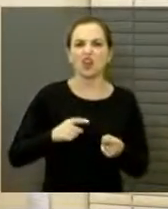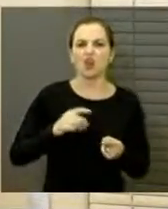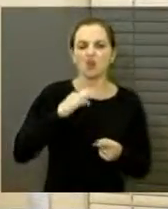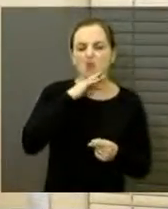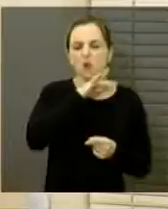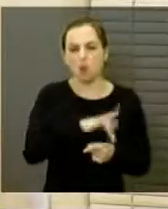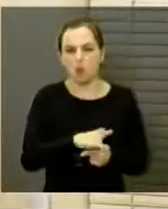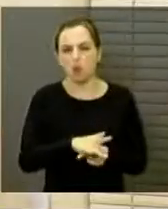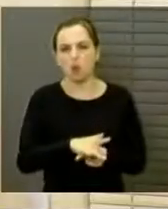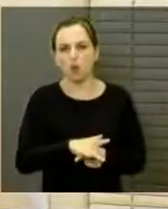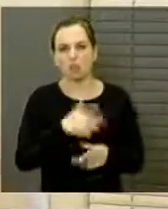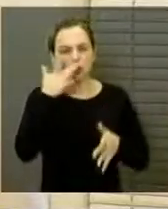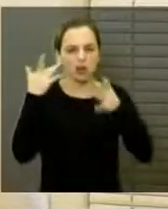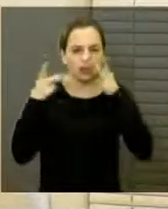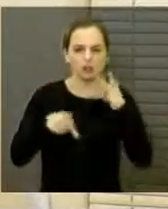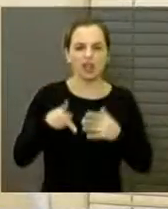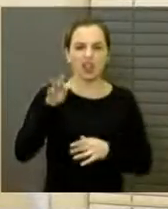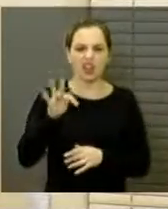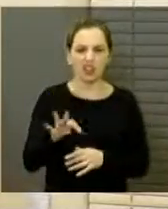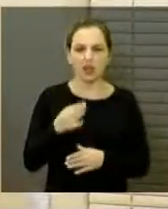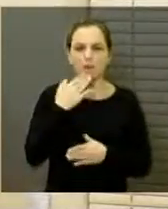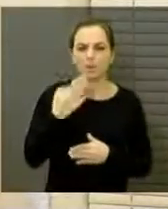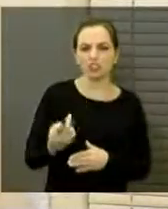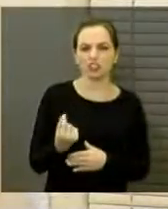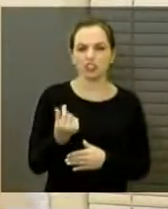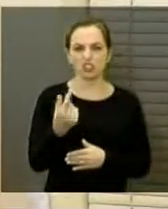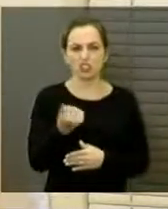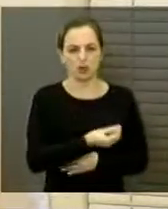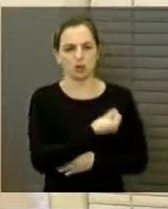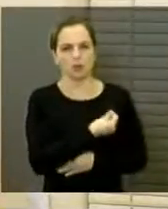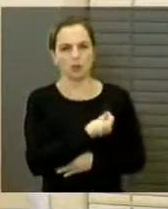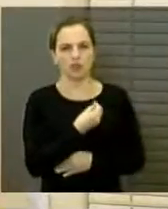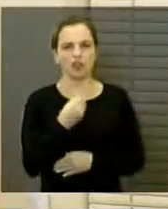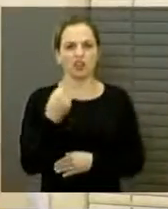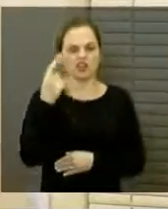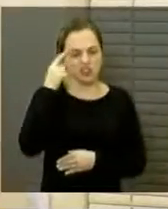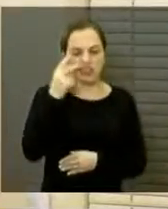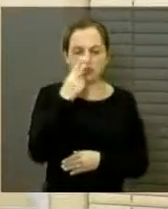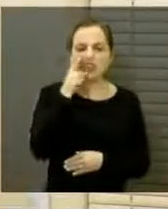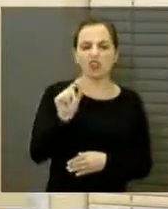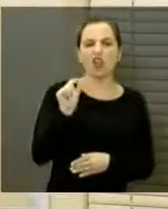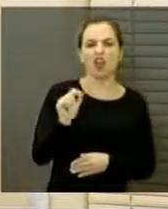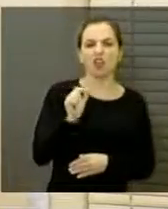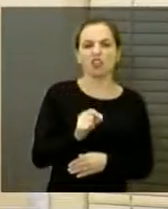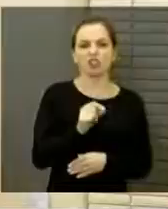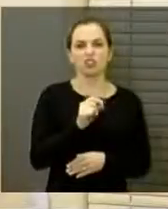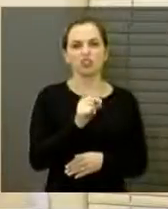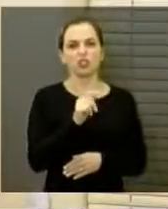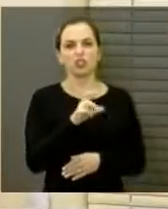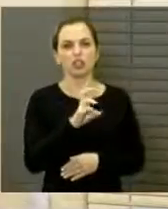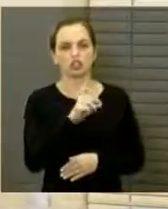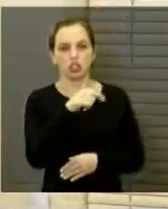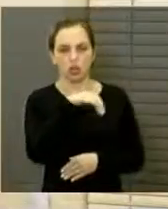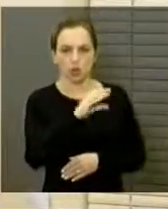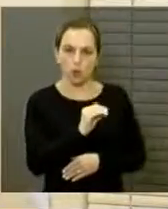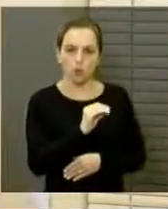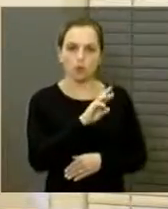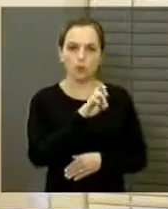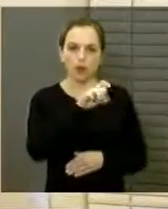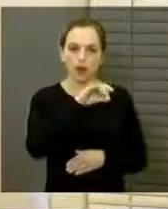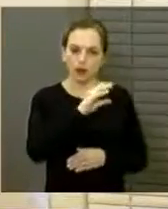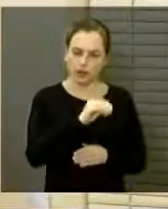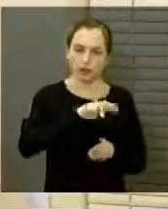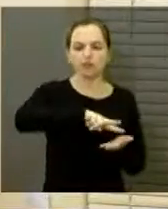artista petista pedindo dinheiro para sobreviver. Vocês acham que o Chico Buarque, Fernanda Montenegro, vocês acham que